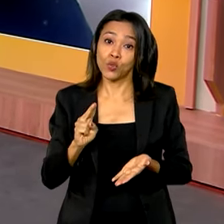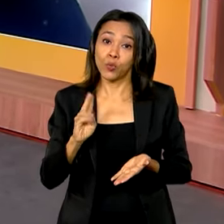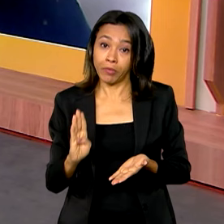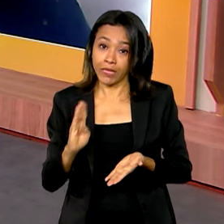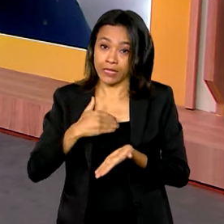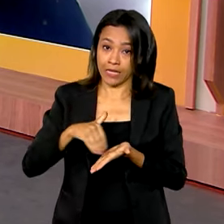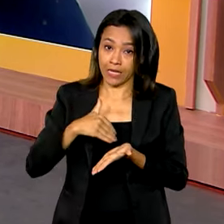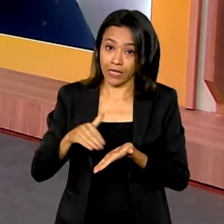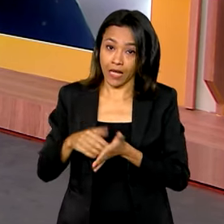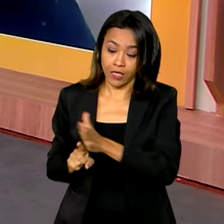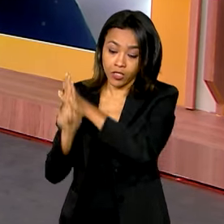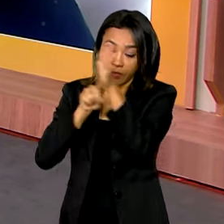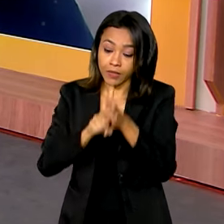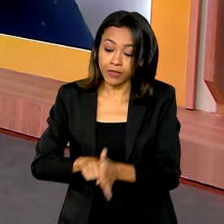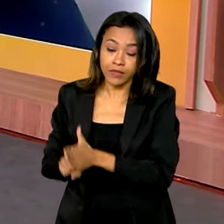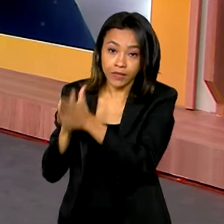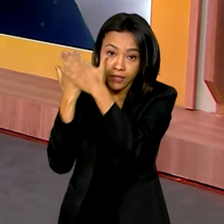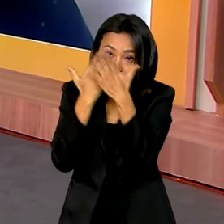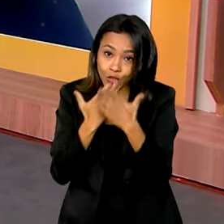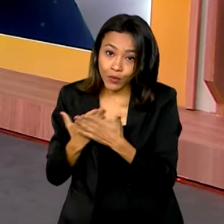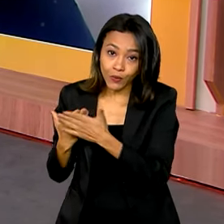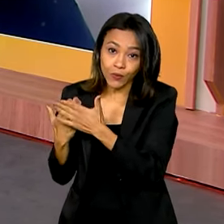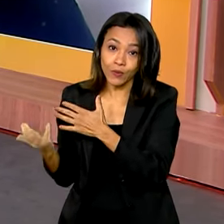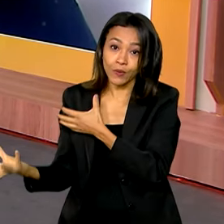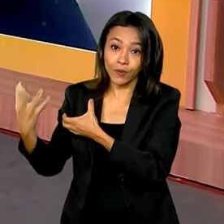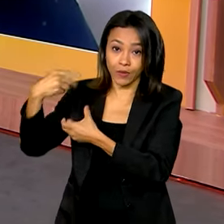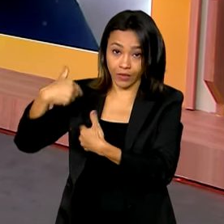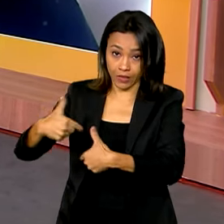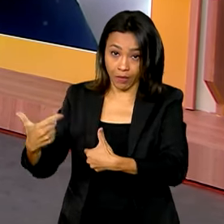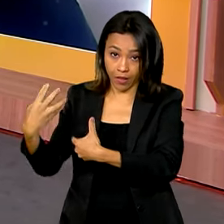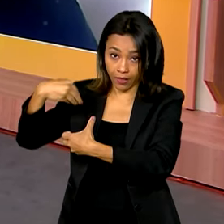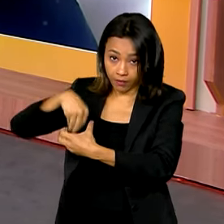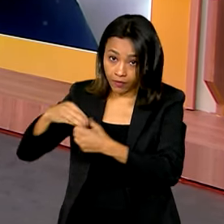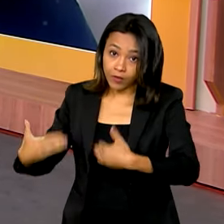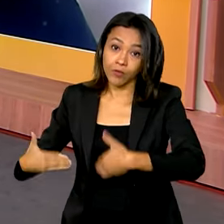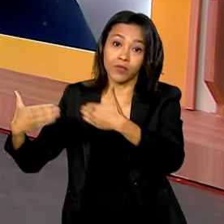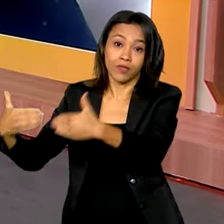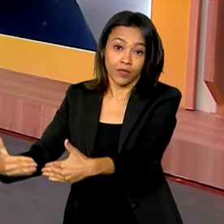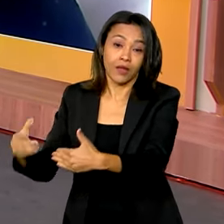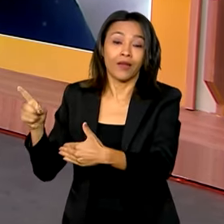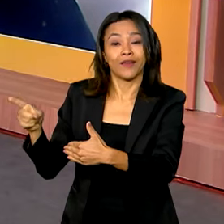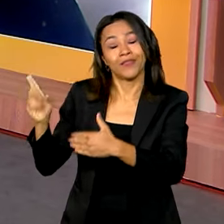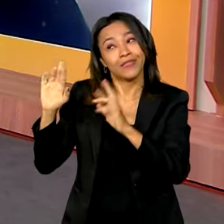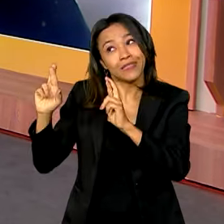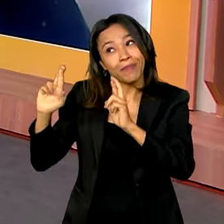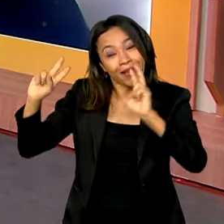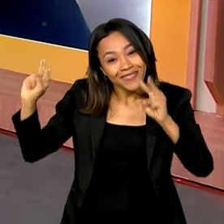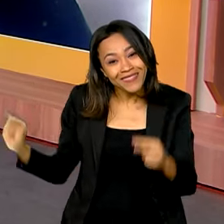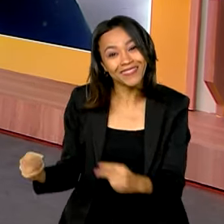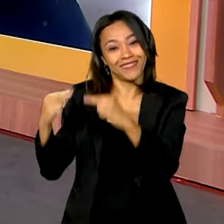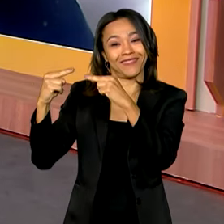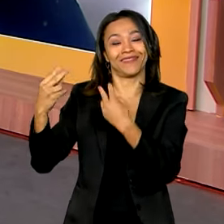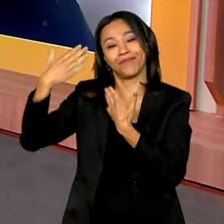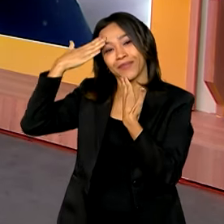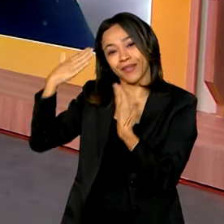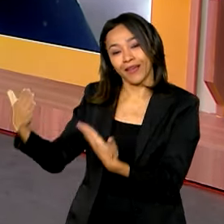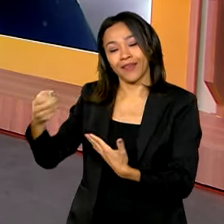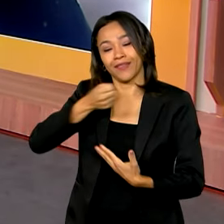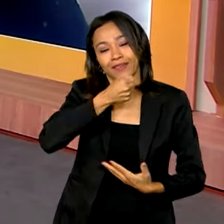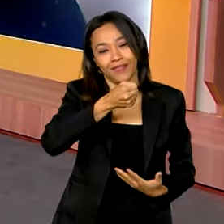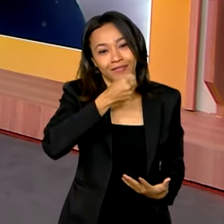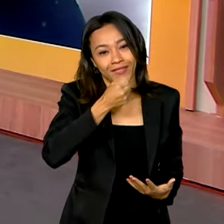de Estatísticas e Estudos do Ministério do Trabalho. Espero revê-la aqui numa outra oportunidade. Secretária, obrigada pela gentileza da